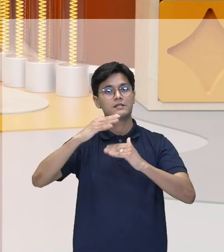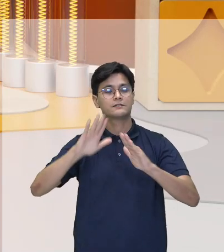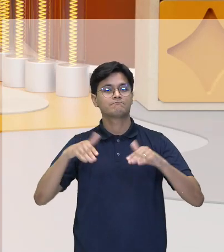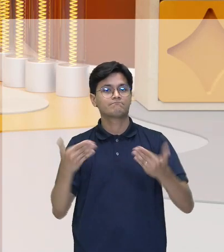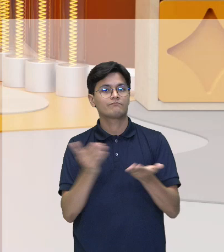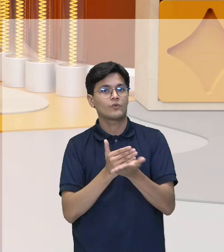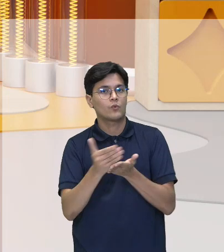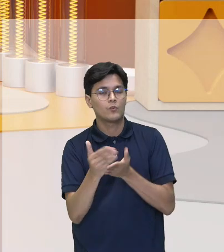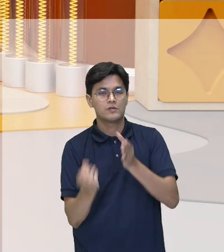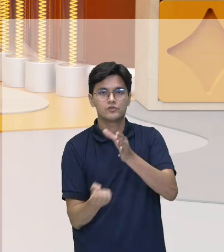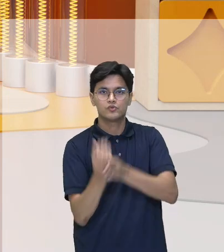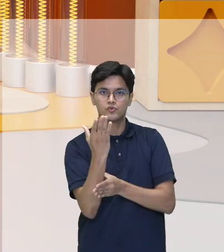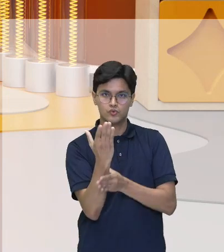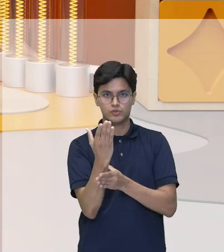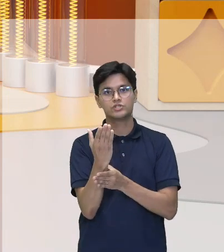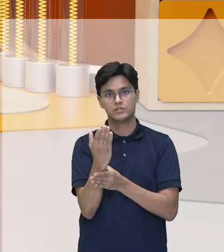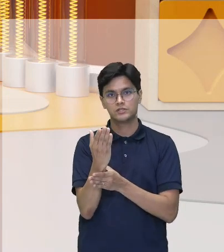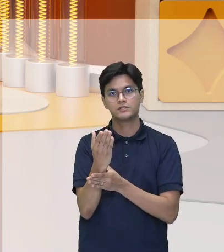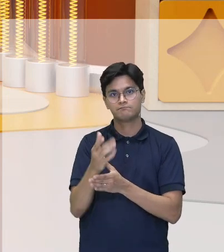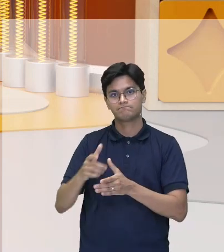Vamos lá!